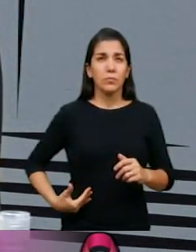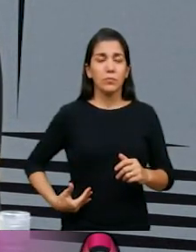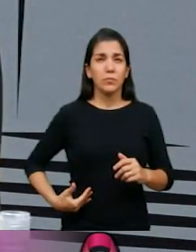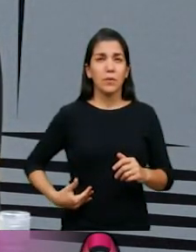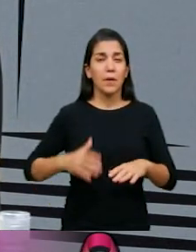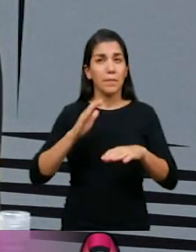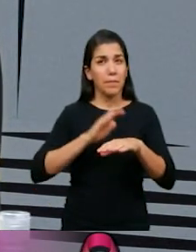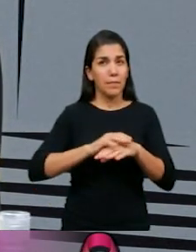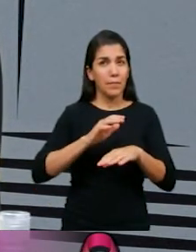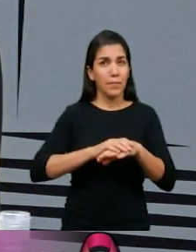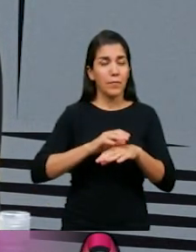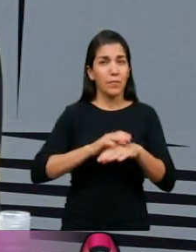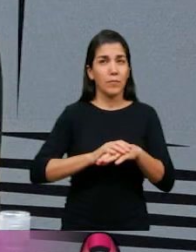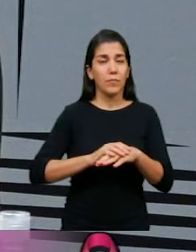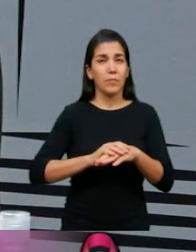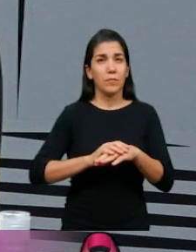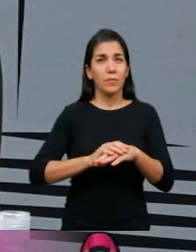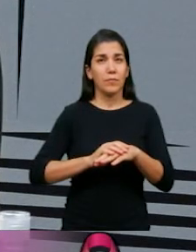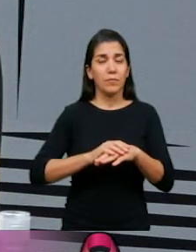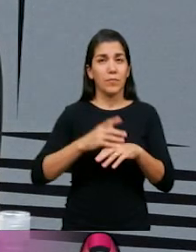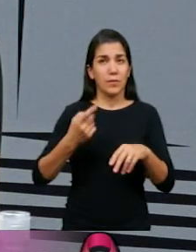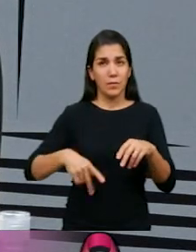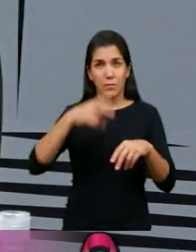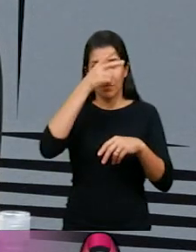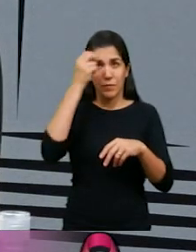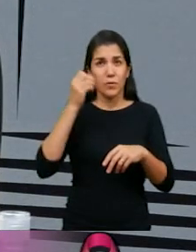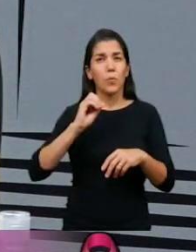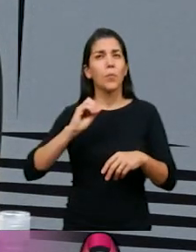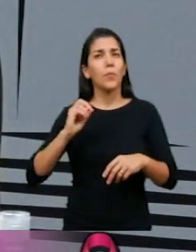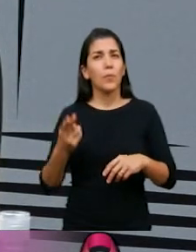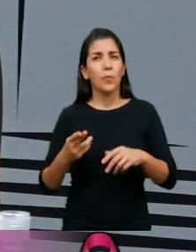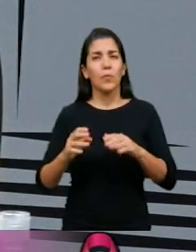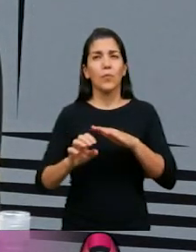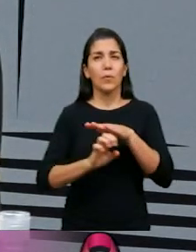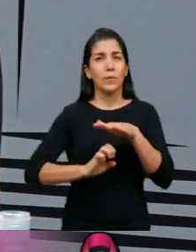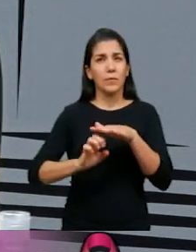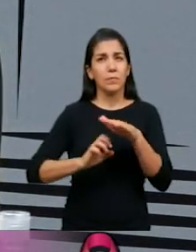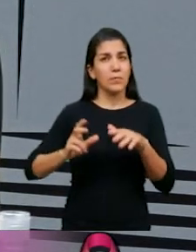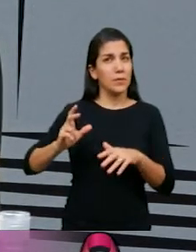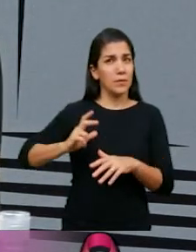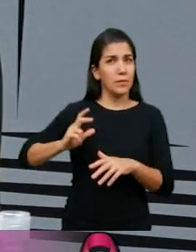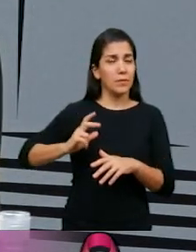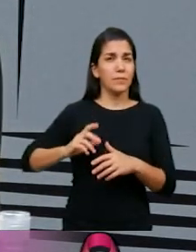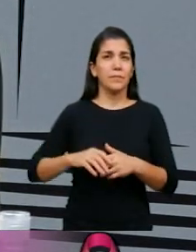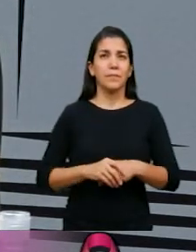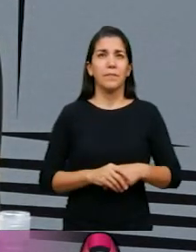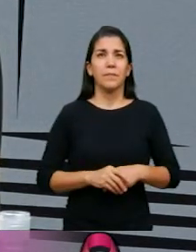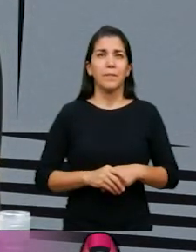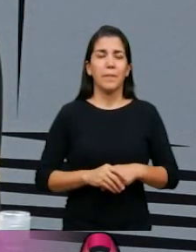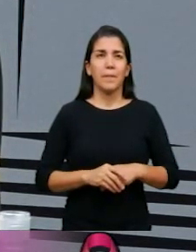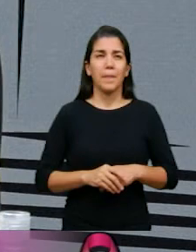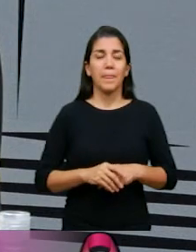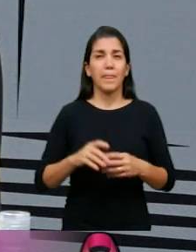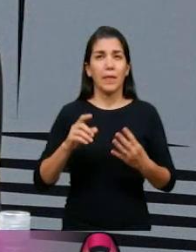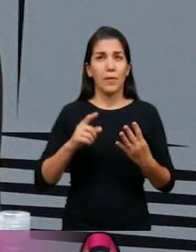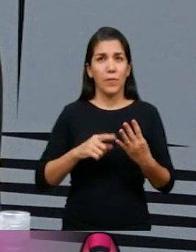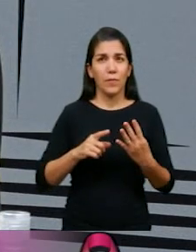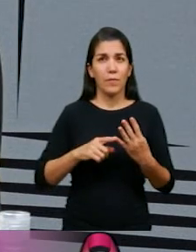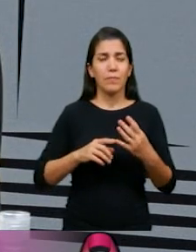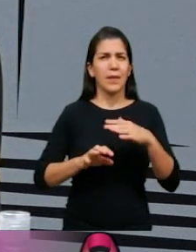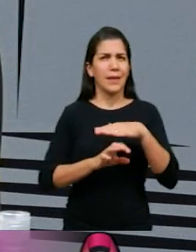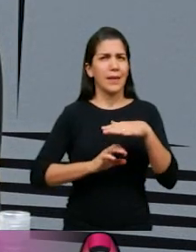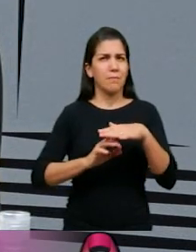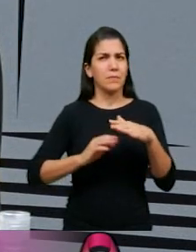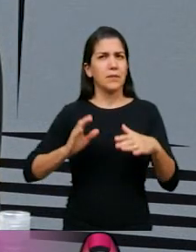executada por órgão do município ou por empresas contratadas? 4. Em sendo executada por empresas contratadas,